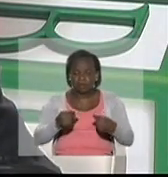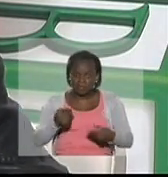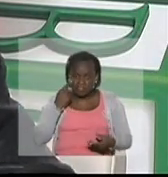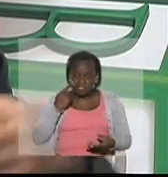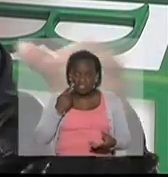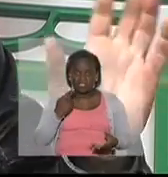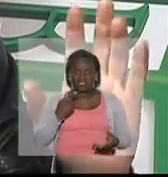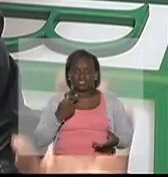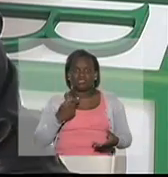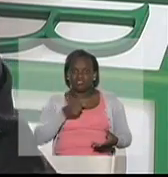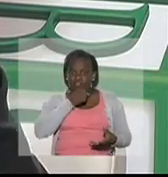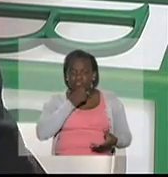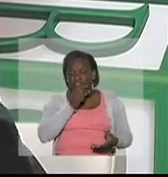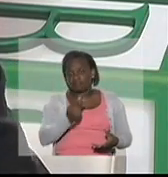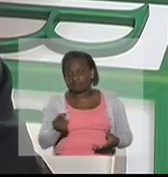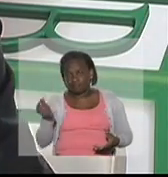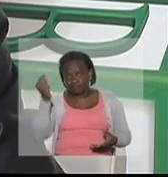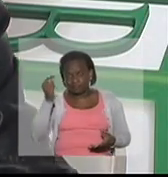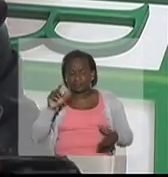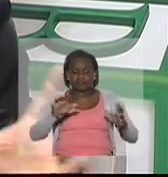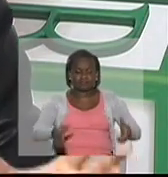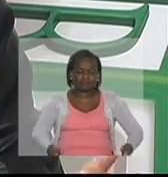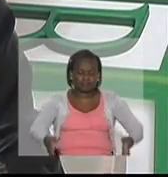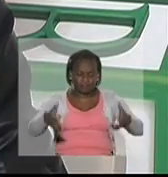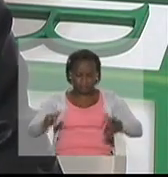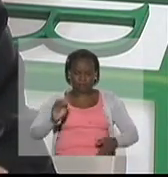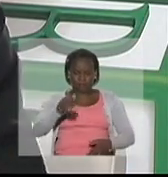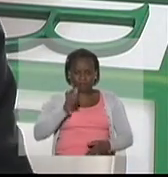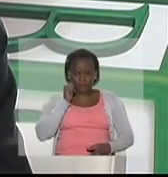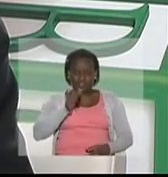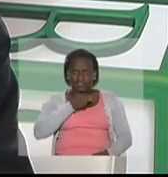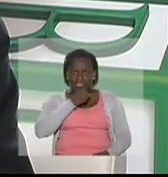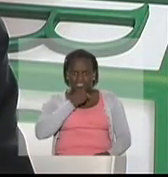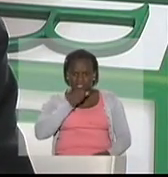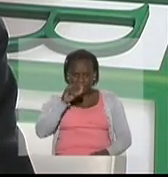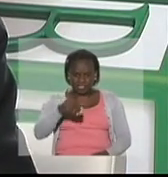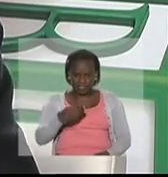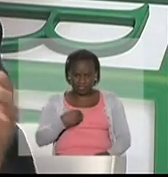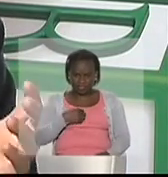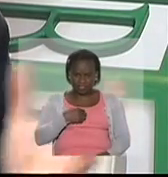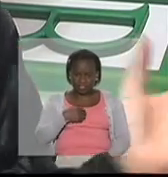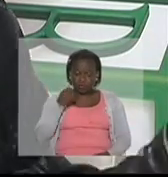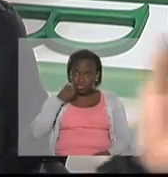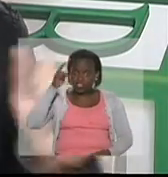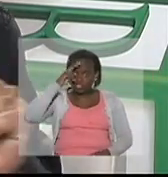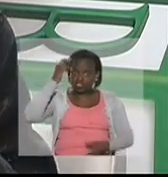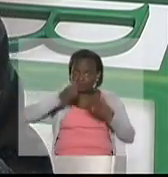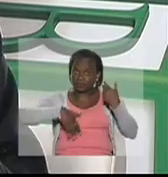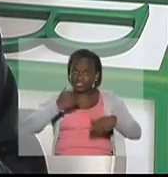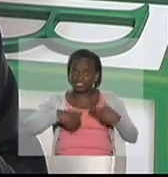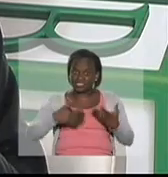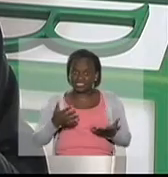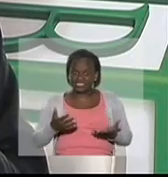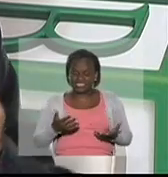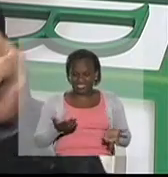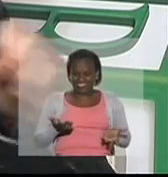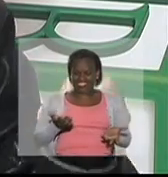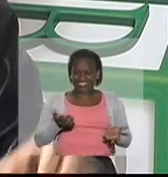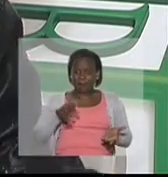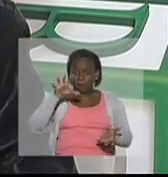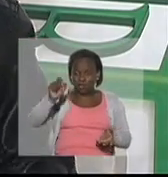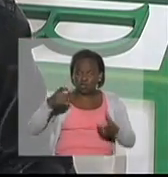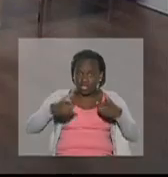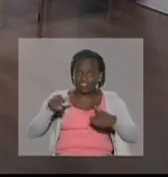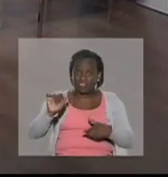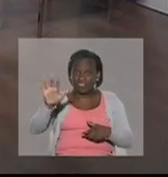pode abrir o seu presente, a avó vai embora. Quando ela abre o presente, é uma velhinha dentro da caixa, uma contadora de histórias, que ela